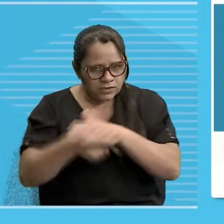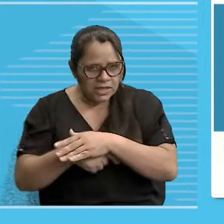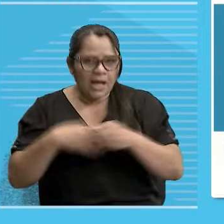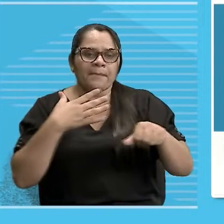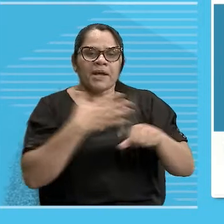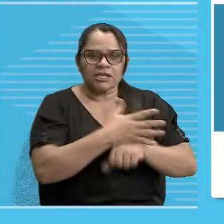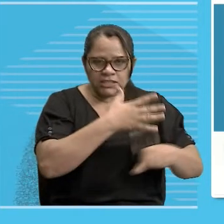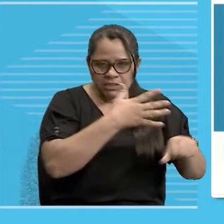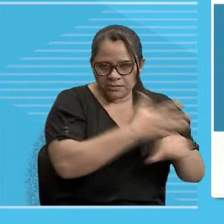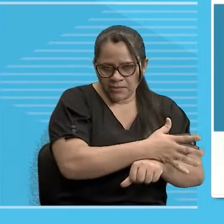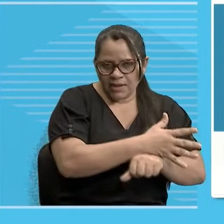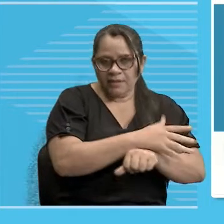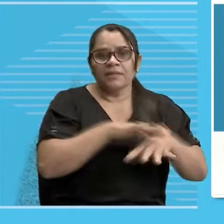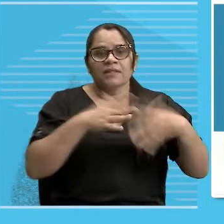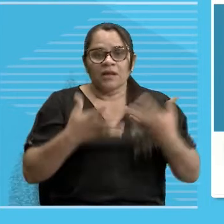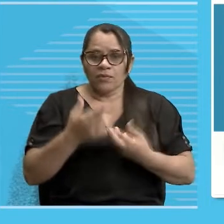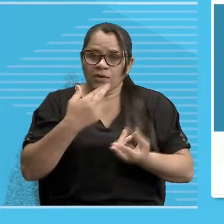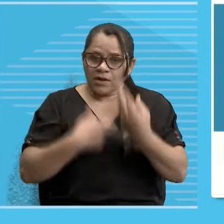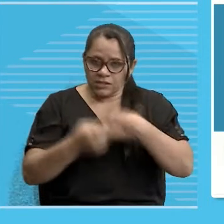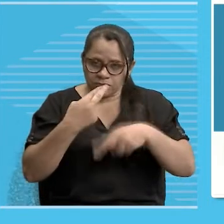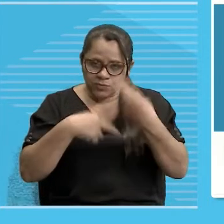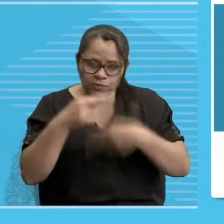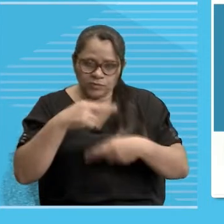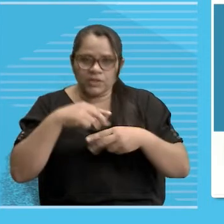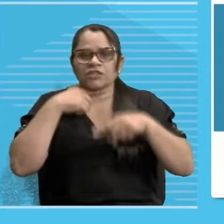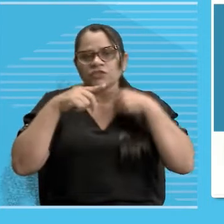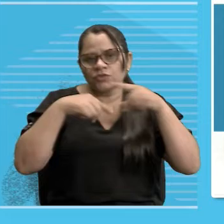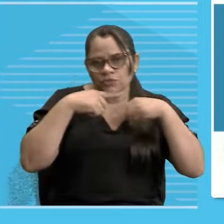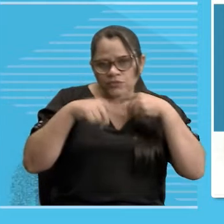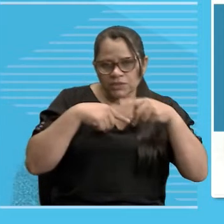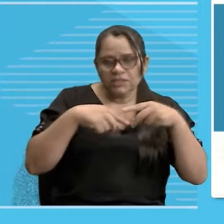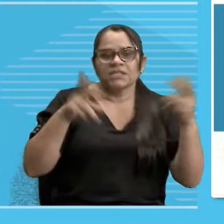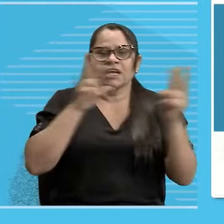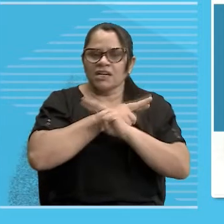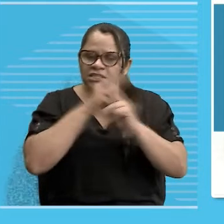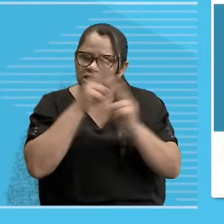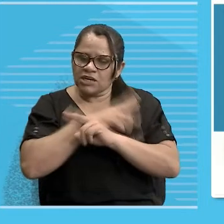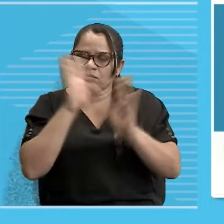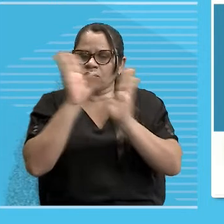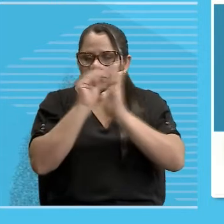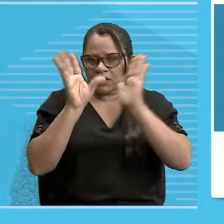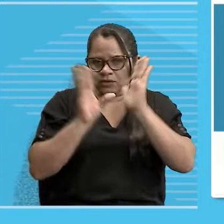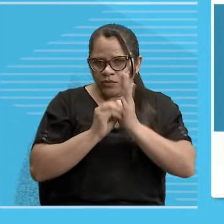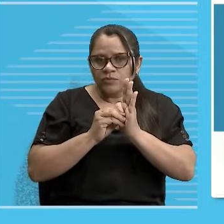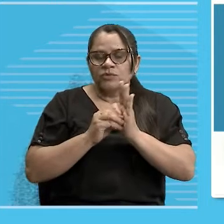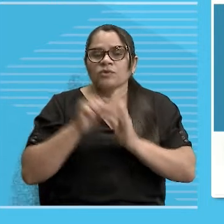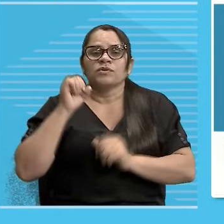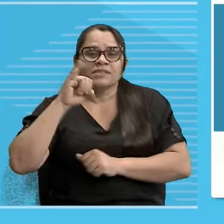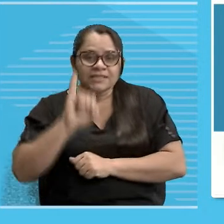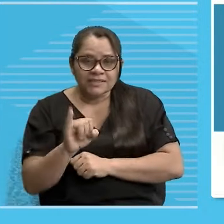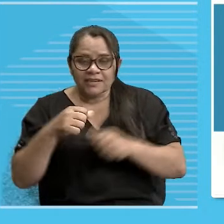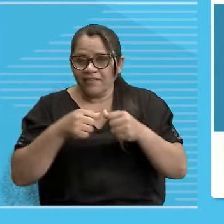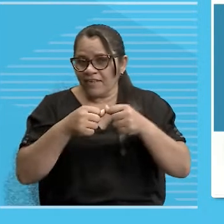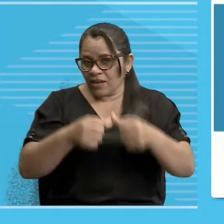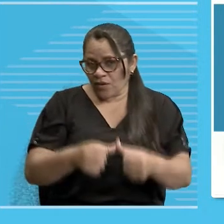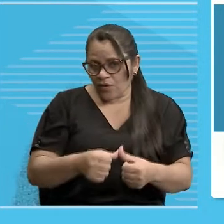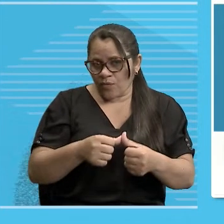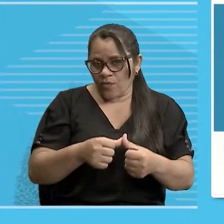estar respondendo aqui as dúvidas relacionadas ao conteúdo. Então, se ficou alguma dúvida na minha